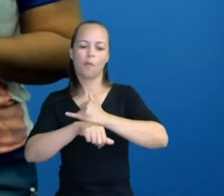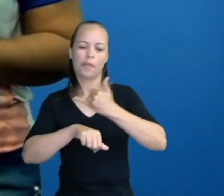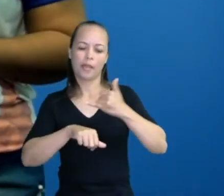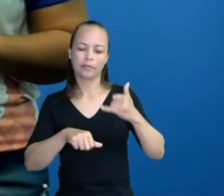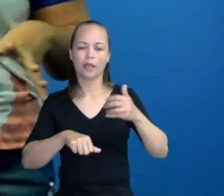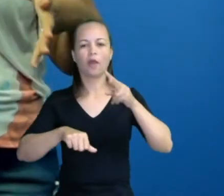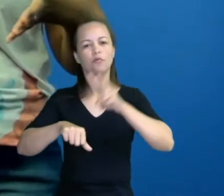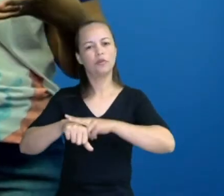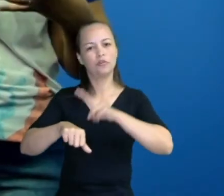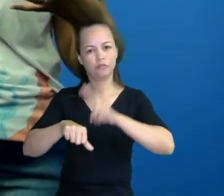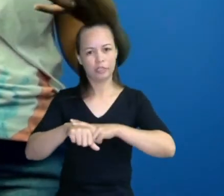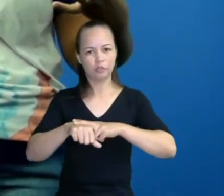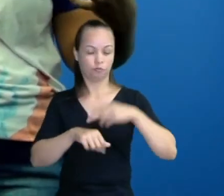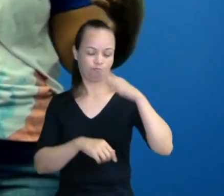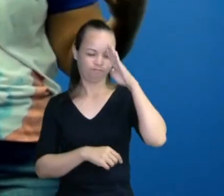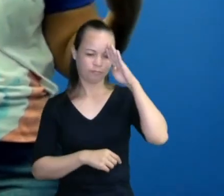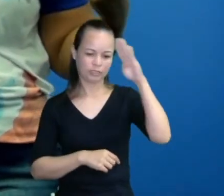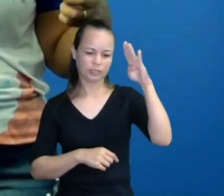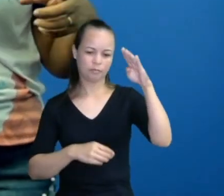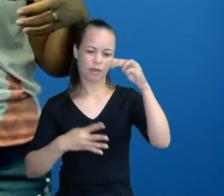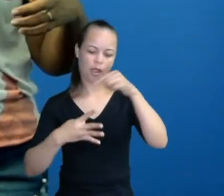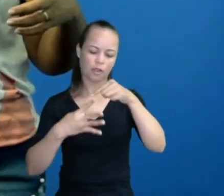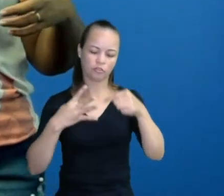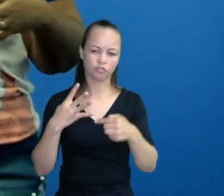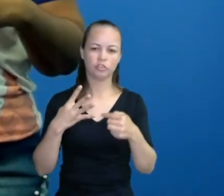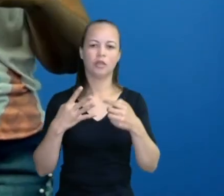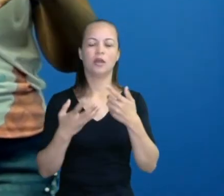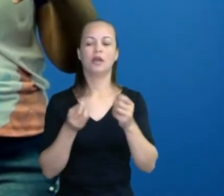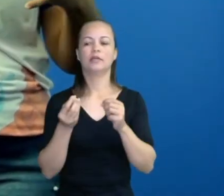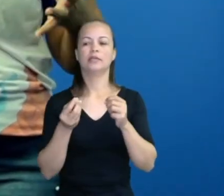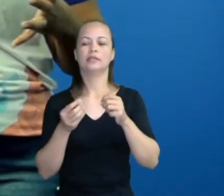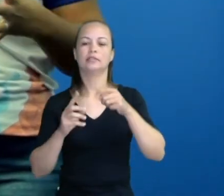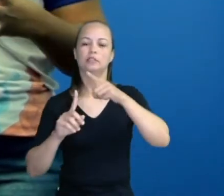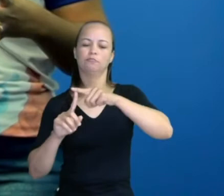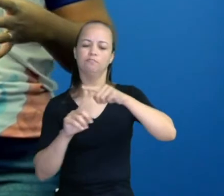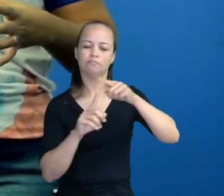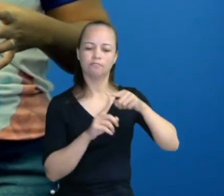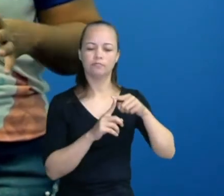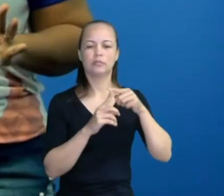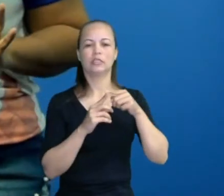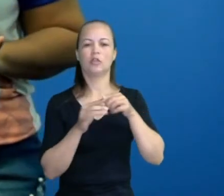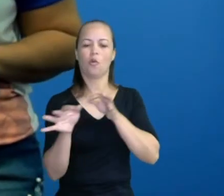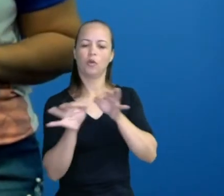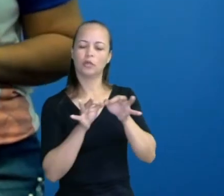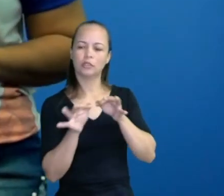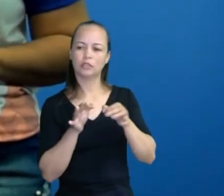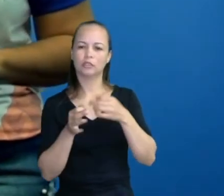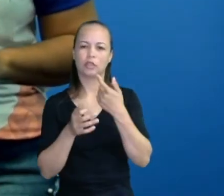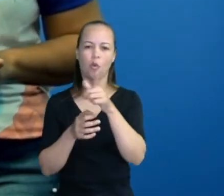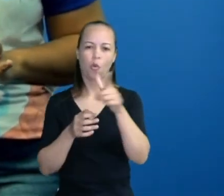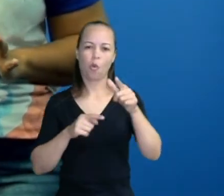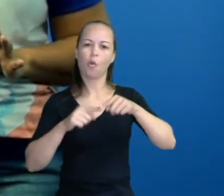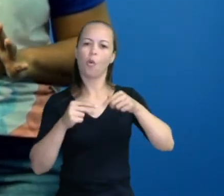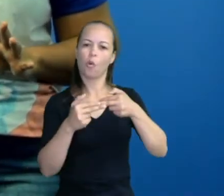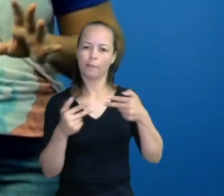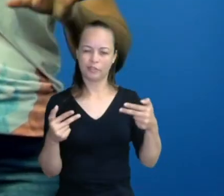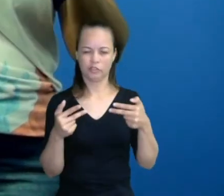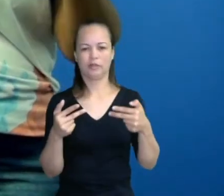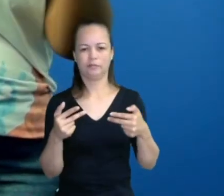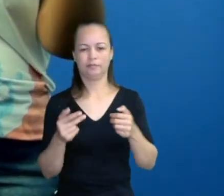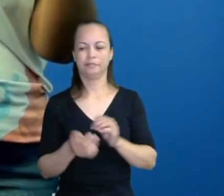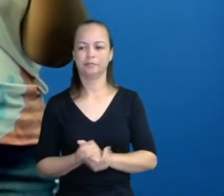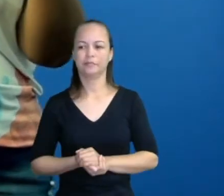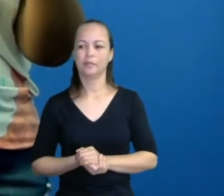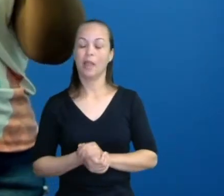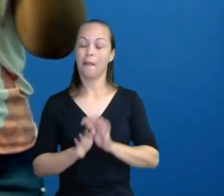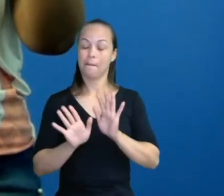o vidro são os principais ali, tipos de materiais que são formados os outros objetos. Tá bom?